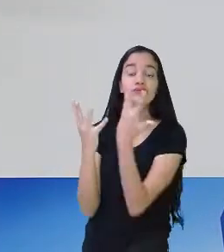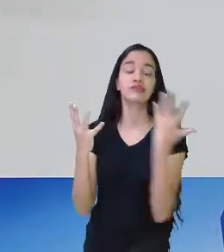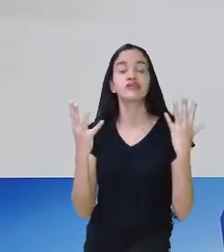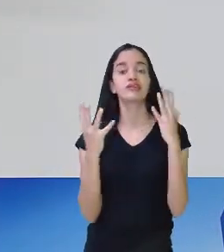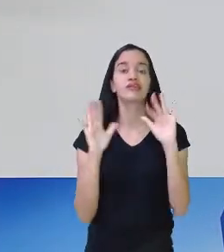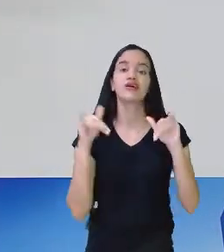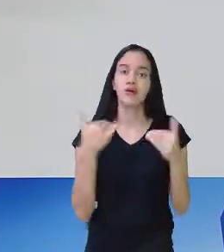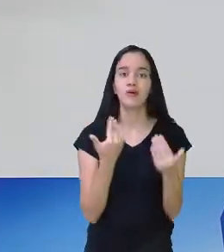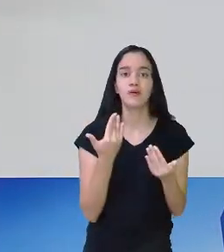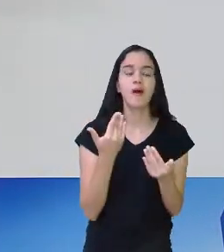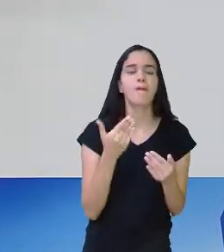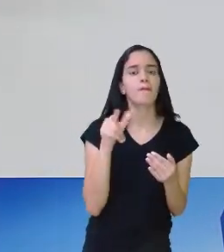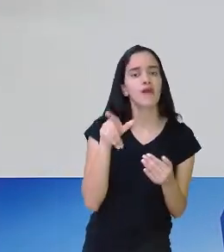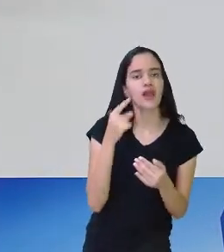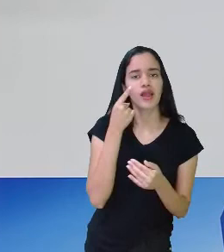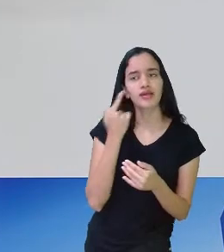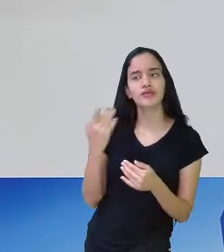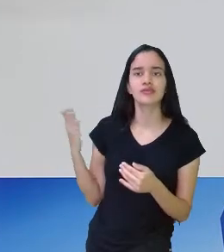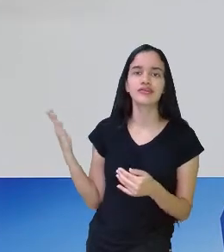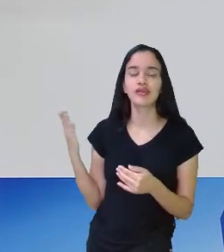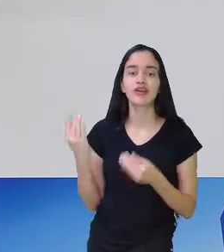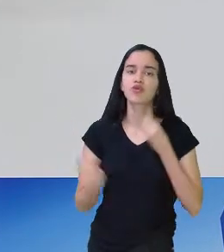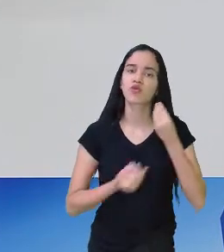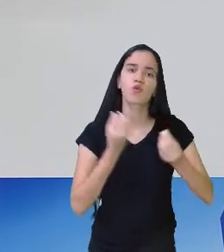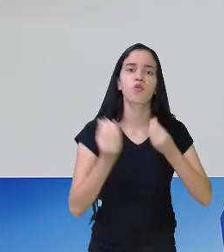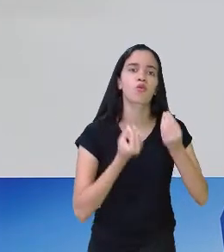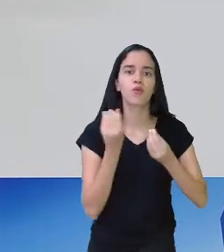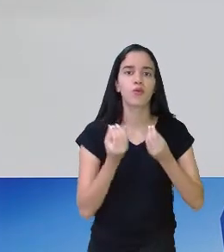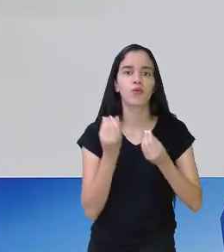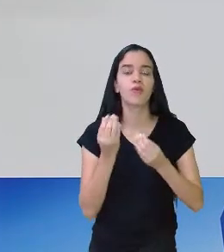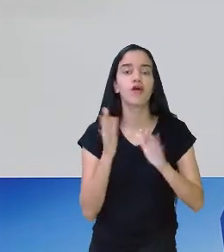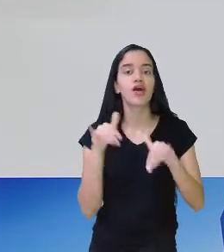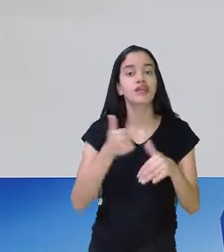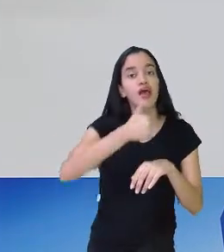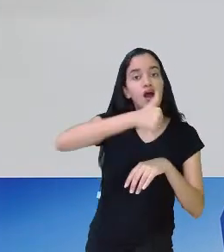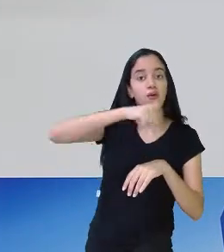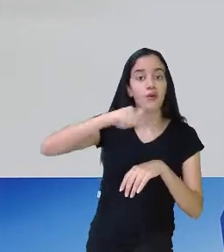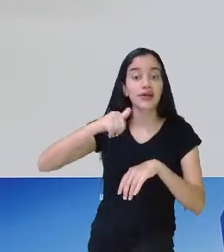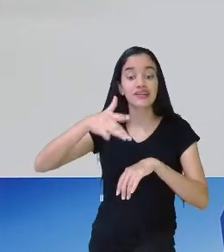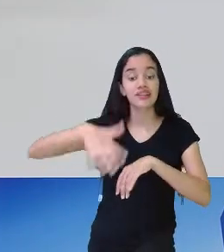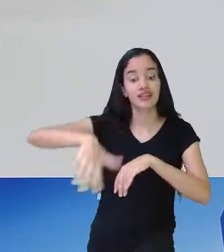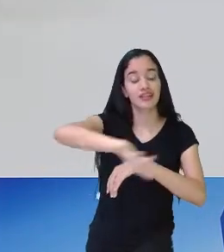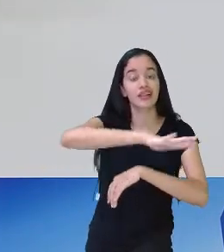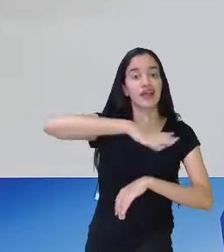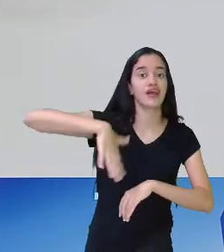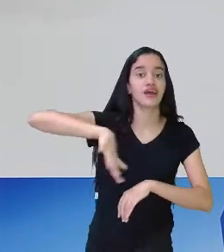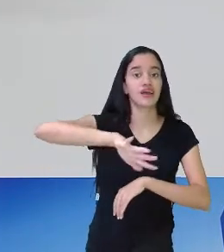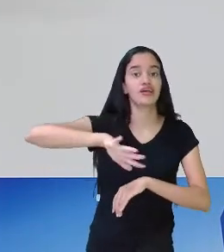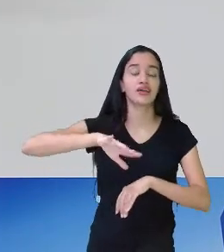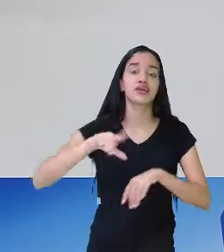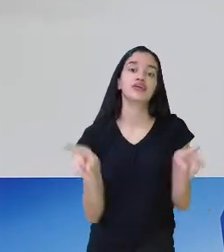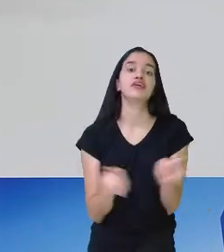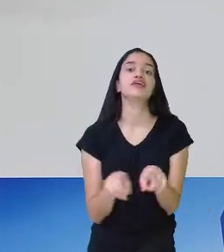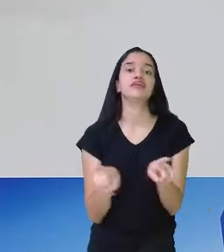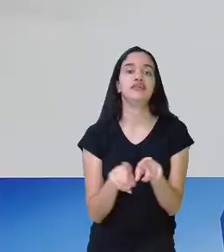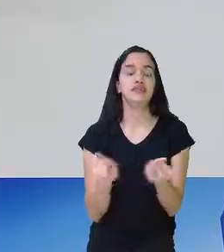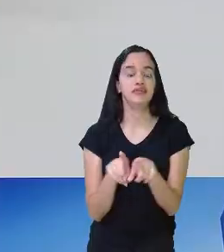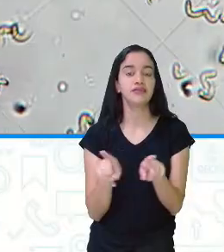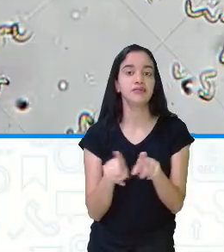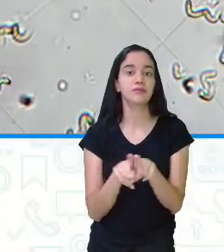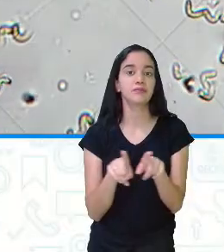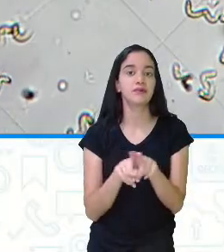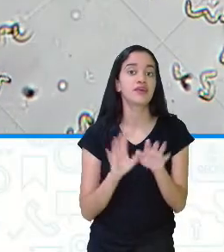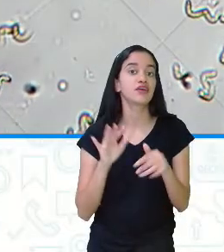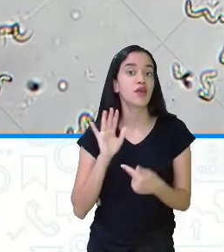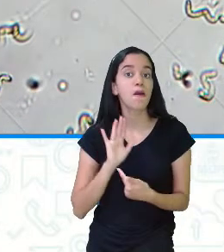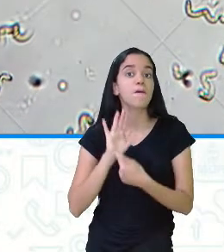a esses seres, eles servem como indicadores na qualidade do ambiente e a presença de muitos protozoários